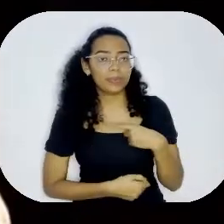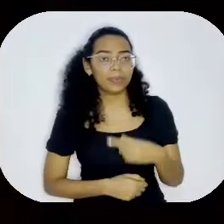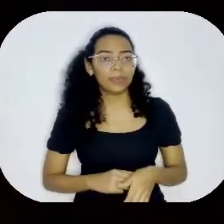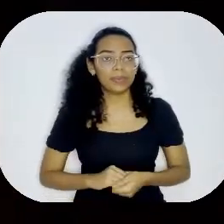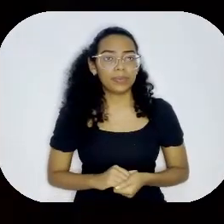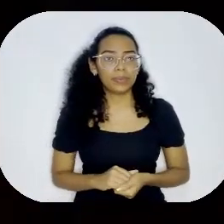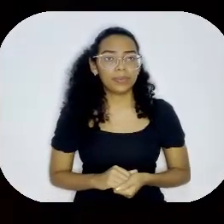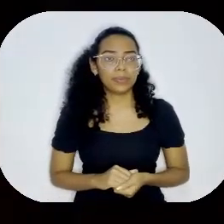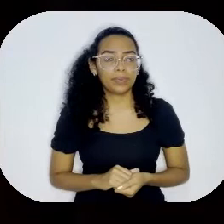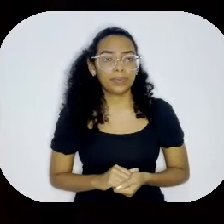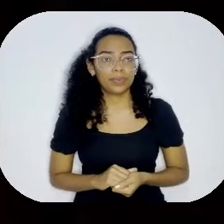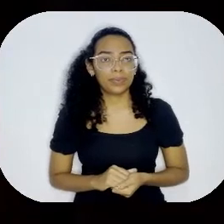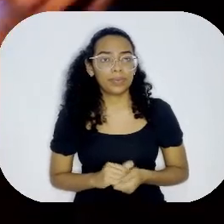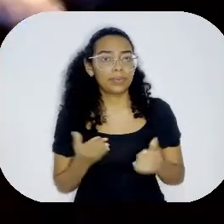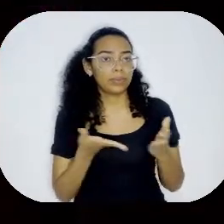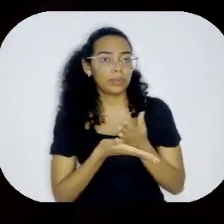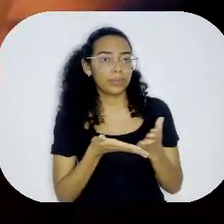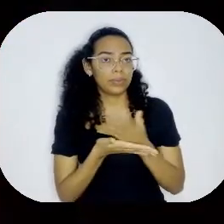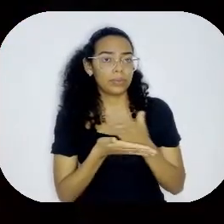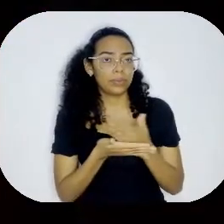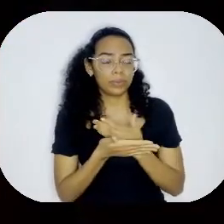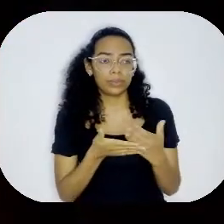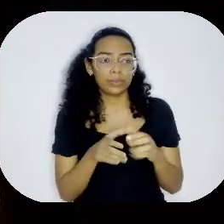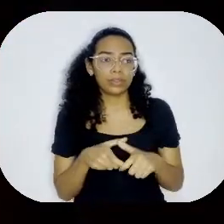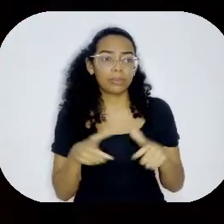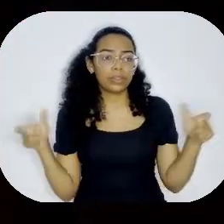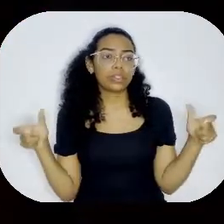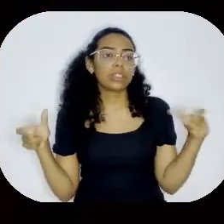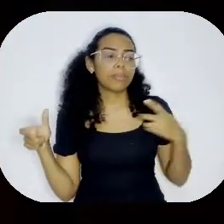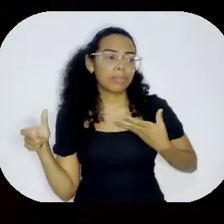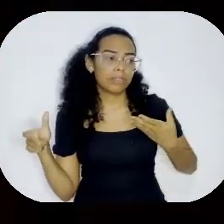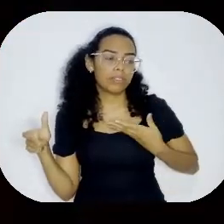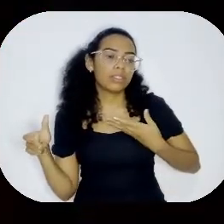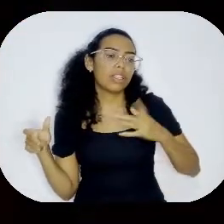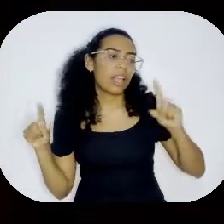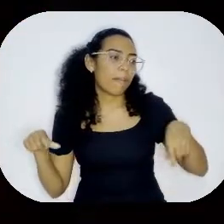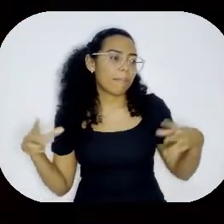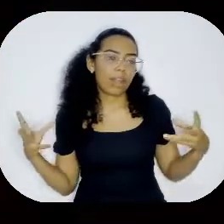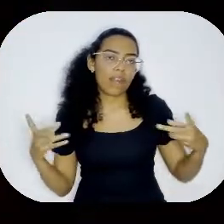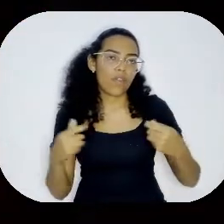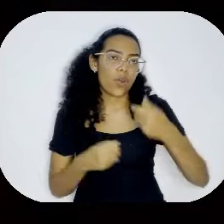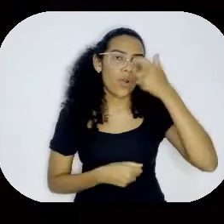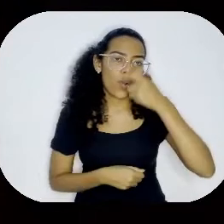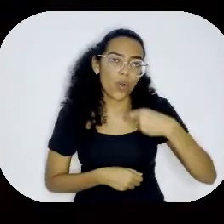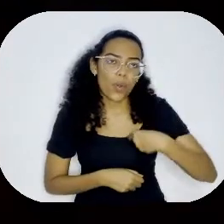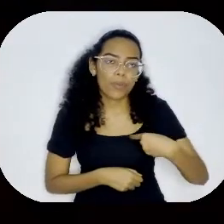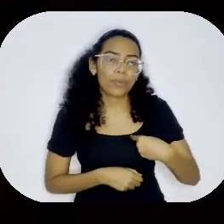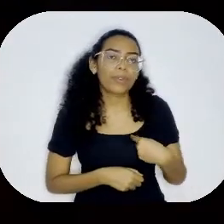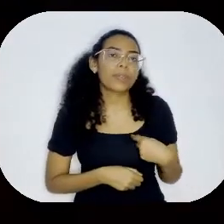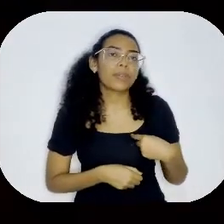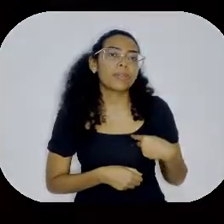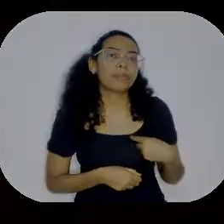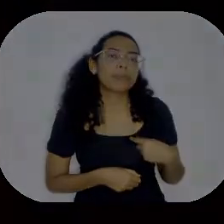até alguns tantos de amigos assim, né? E são maravilhosos comigo. Vocês do ensaio interativo são amigos que eu